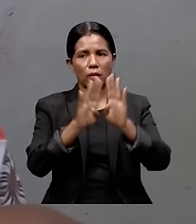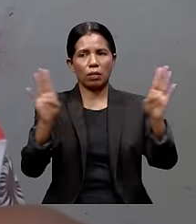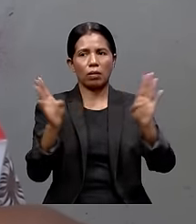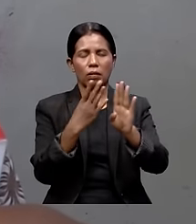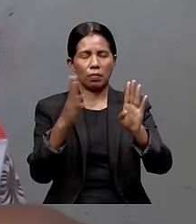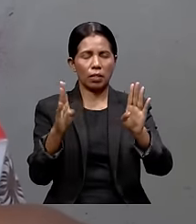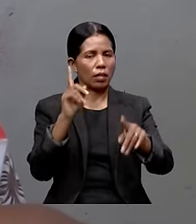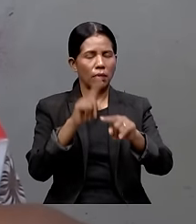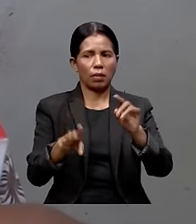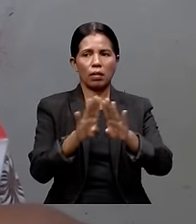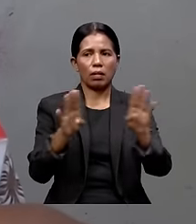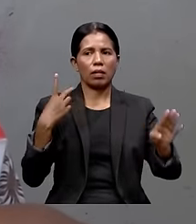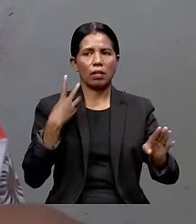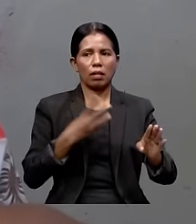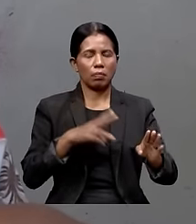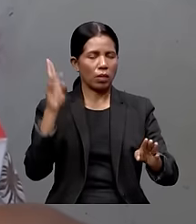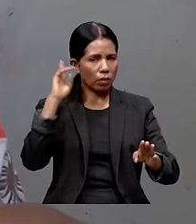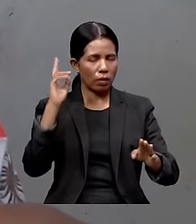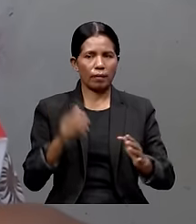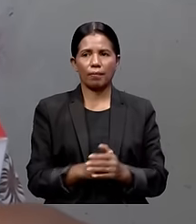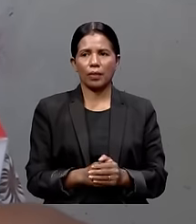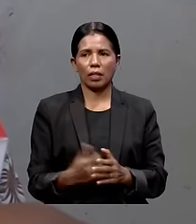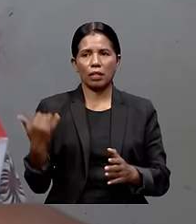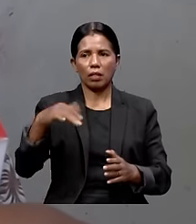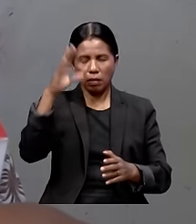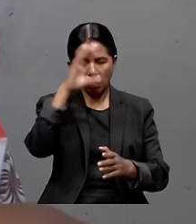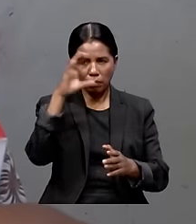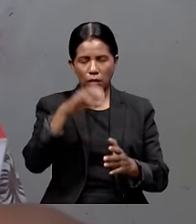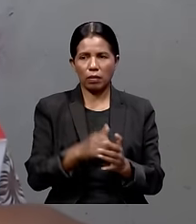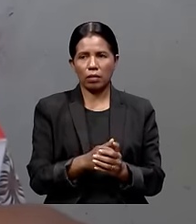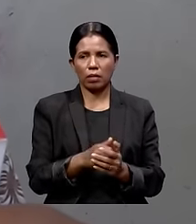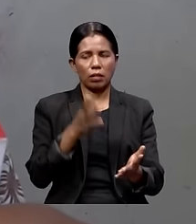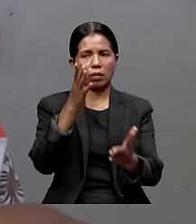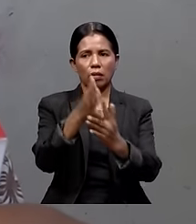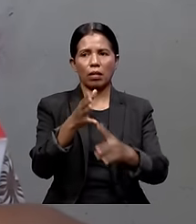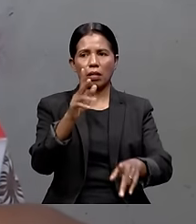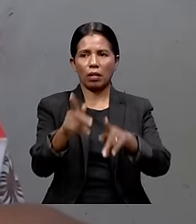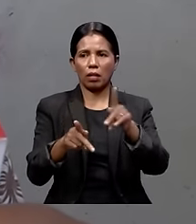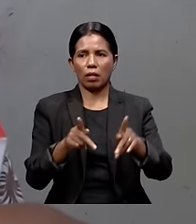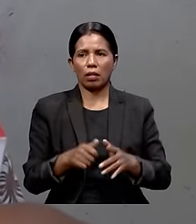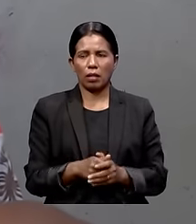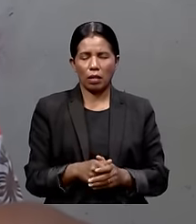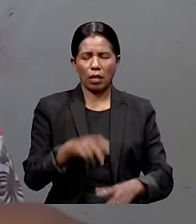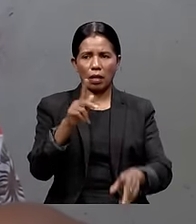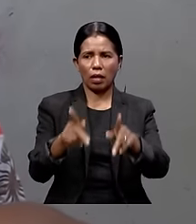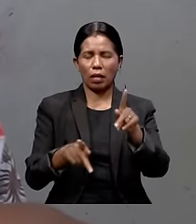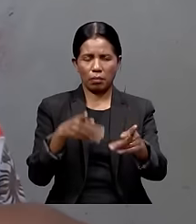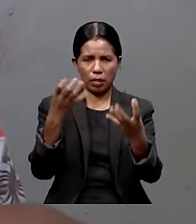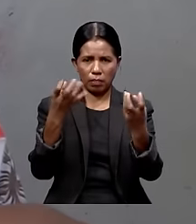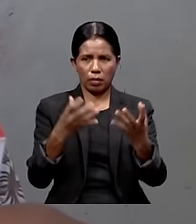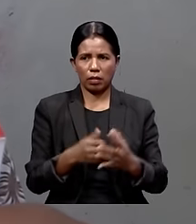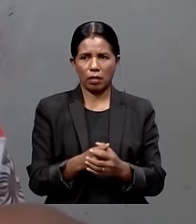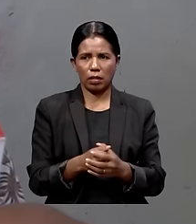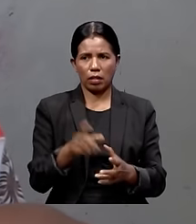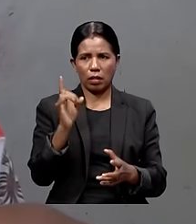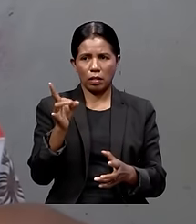bele loke ne ba hambi sorona tuir ne kona sira mai ona ne sira to hi ne ema ne dit kona ema ne kal to be